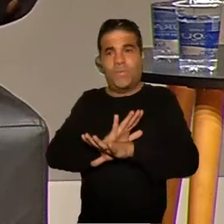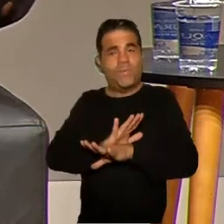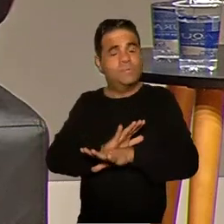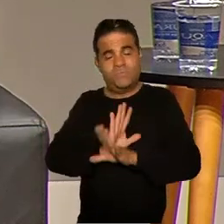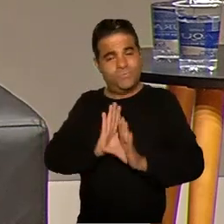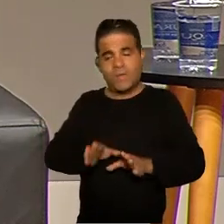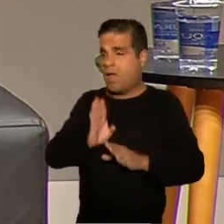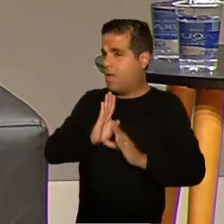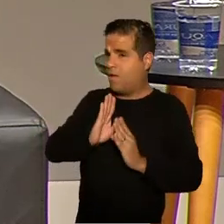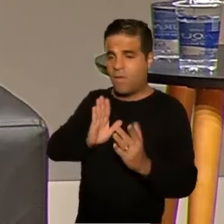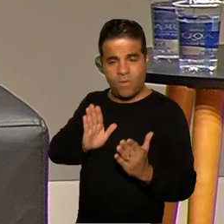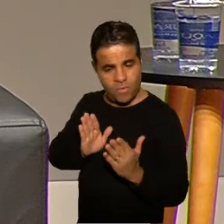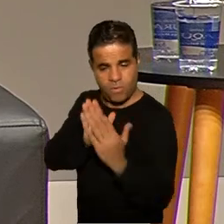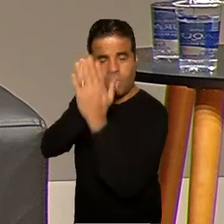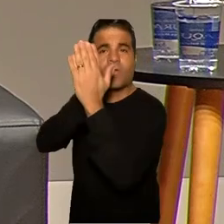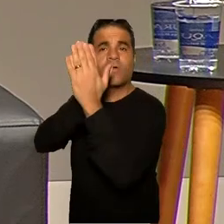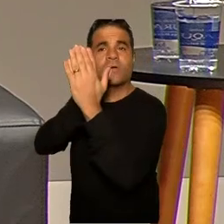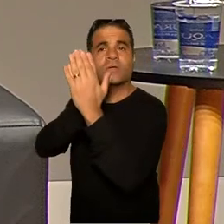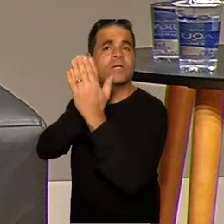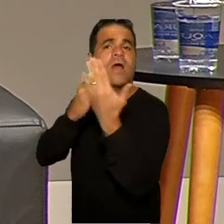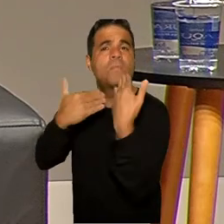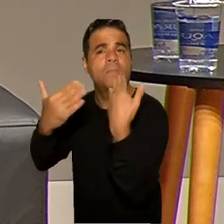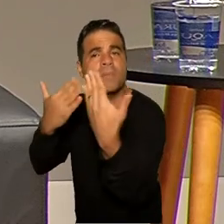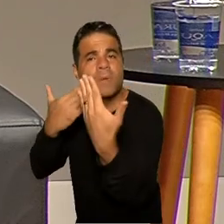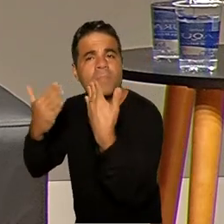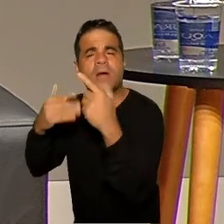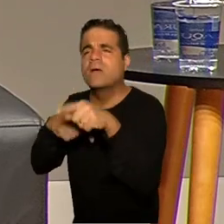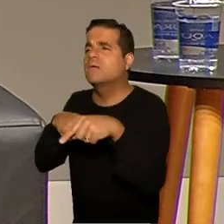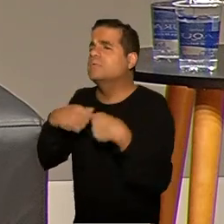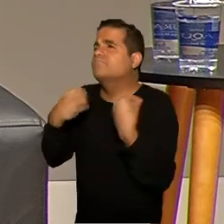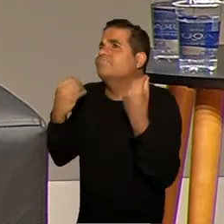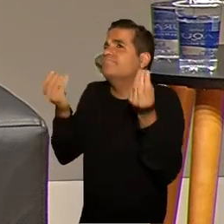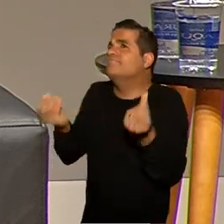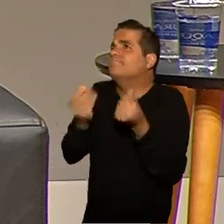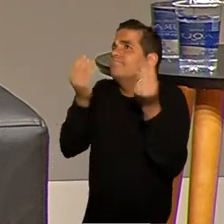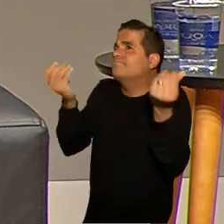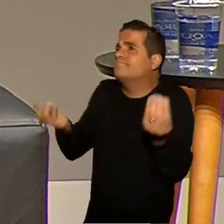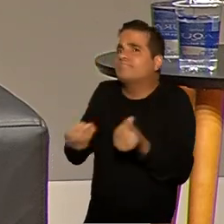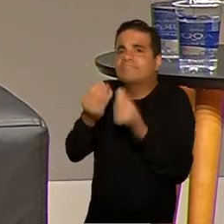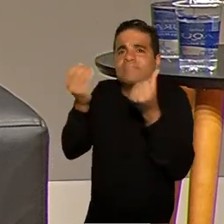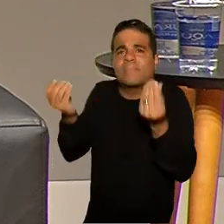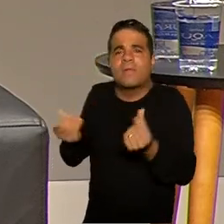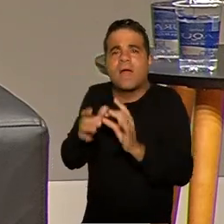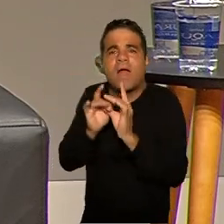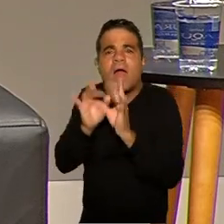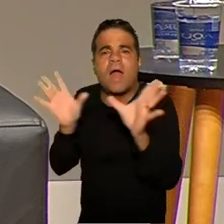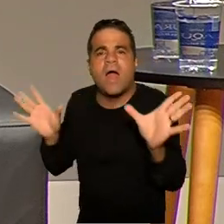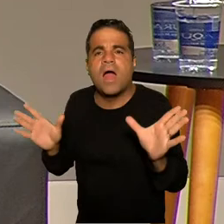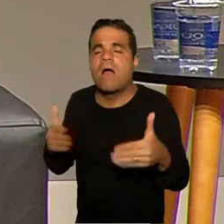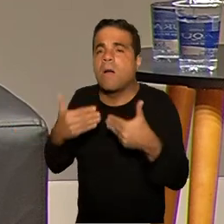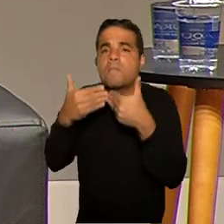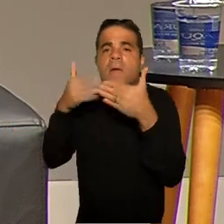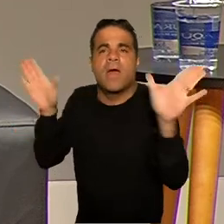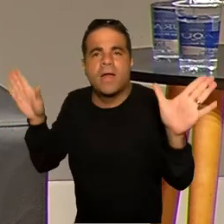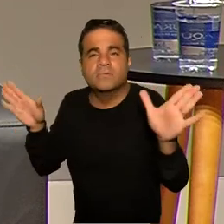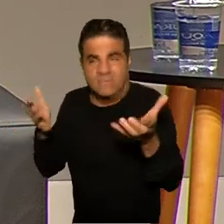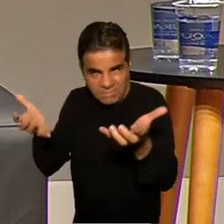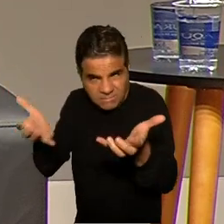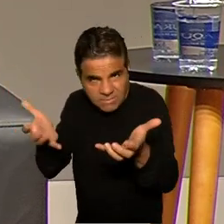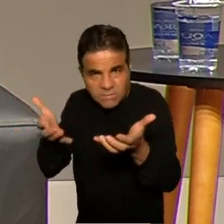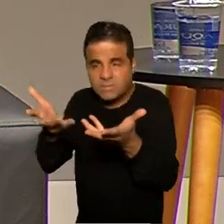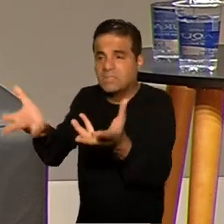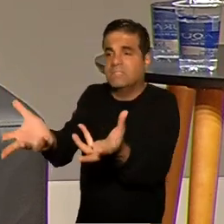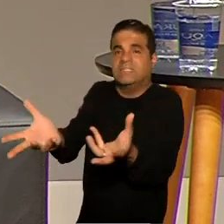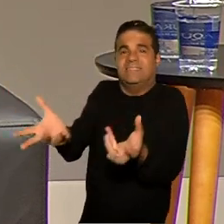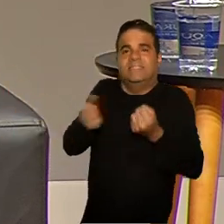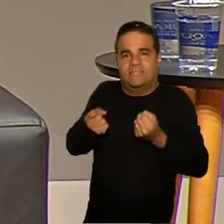se dirigir aos públicos Mas qual ela tá disposta e aberta para também